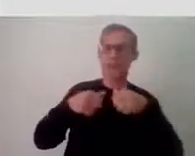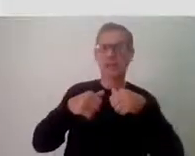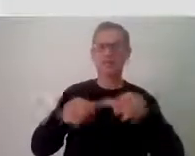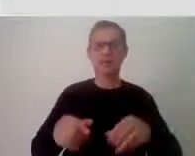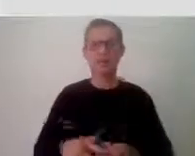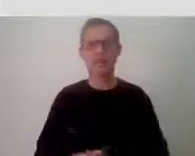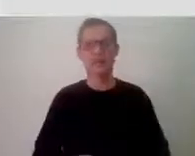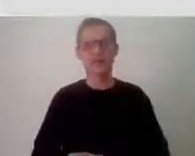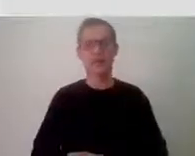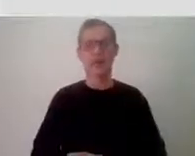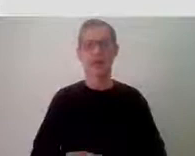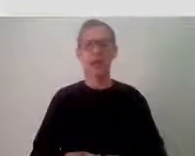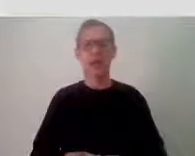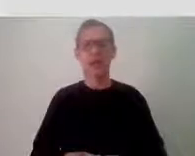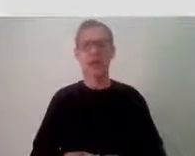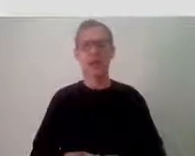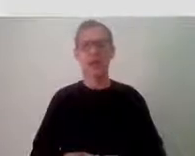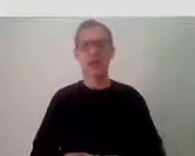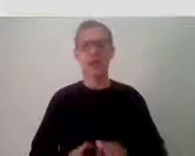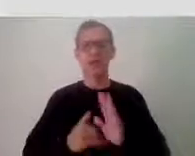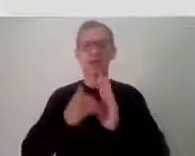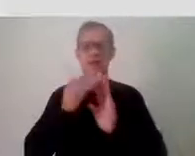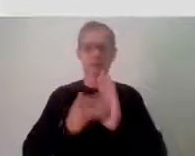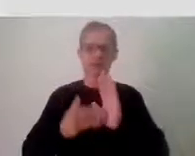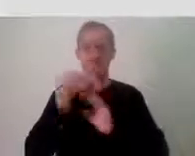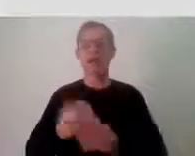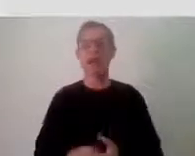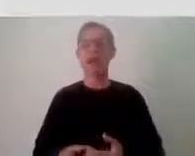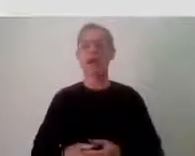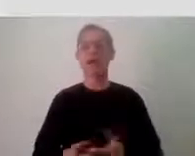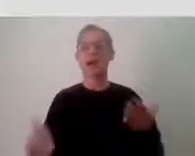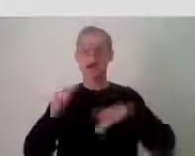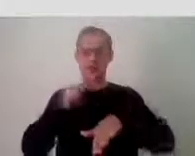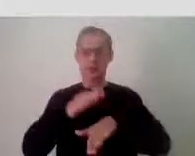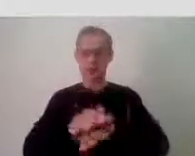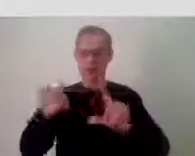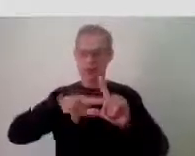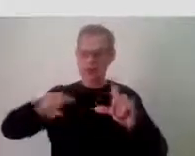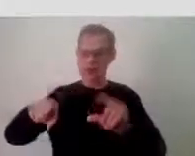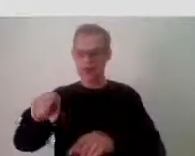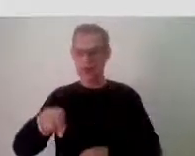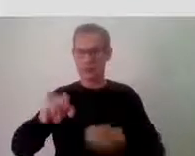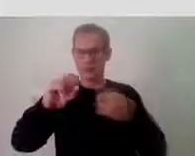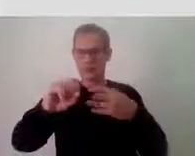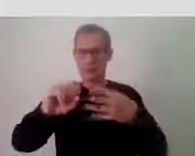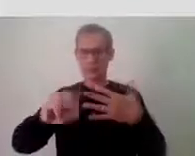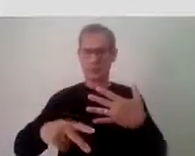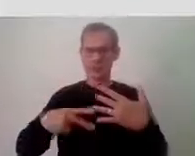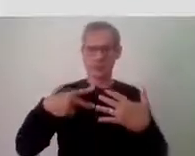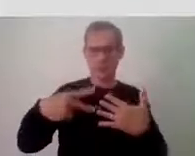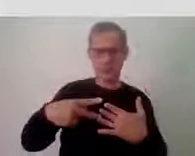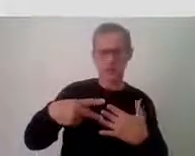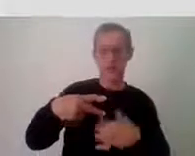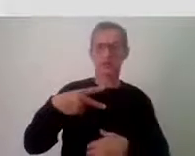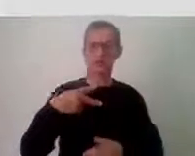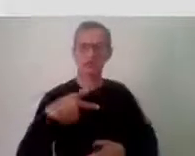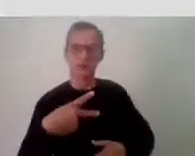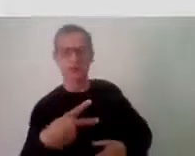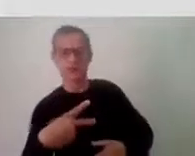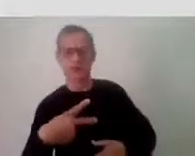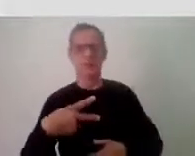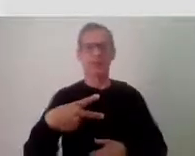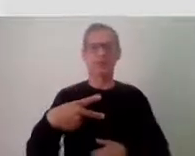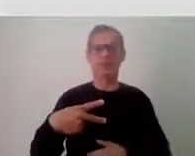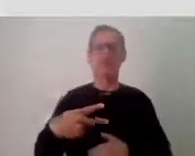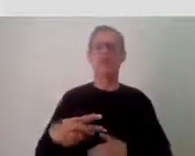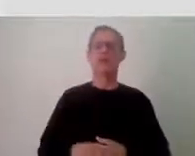ó, pintada abaixo da curva x ao quadrado no ponto de 0 a 2. Então, qual foi a ideia desses matemáticos?